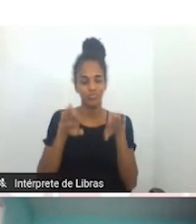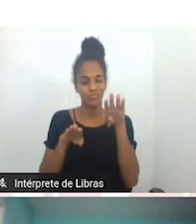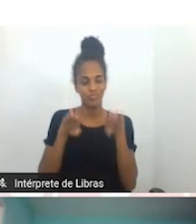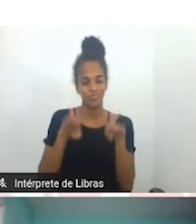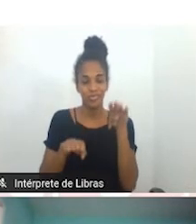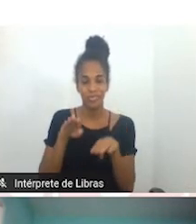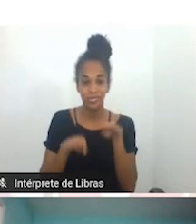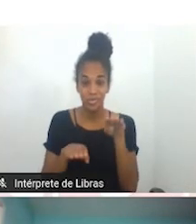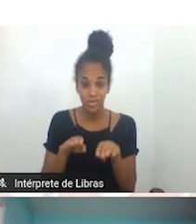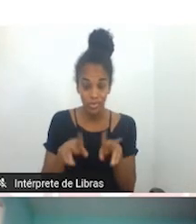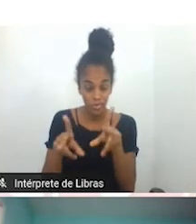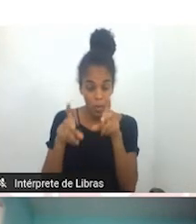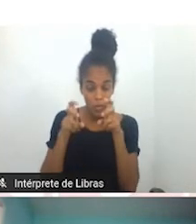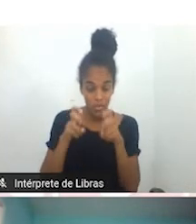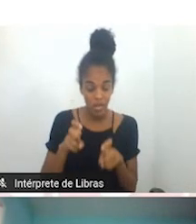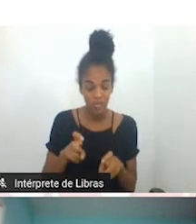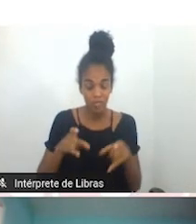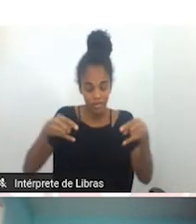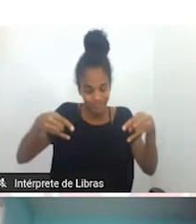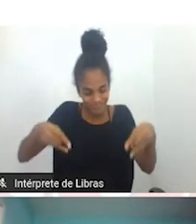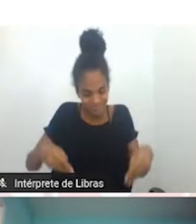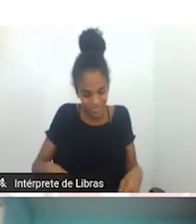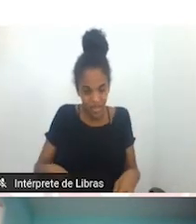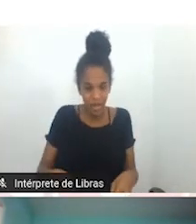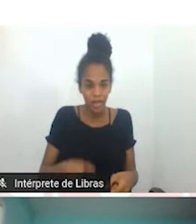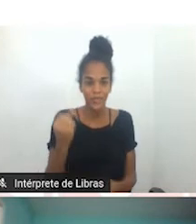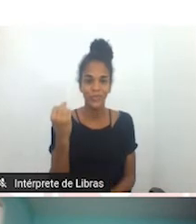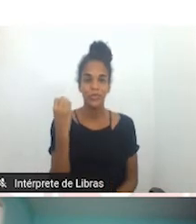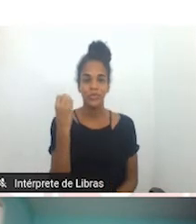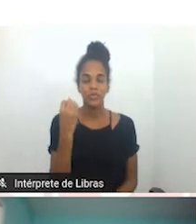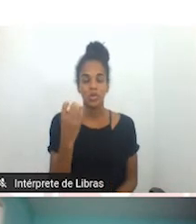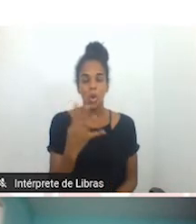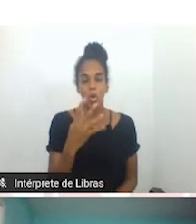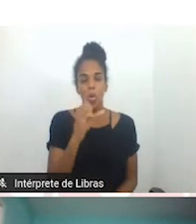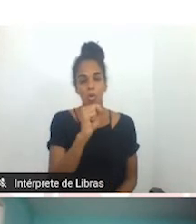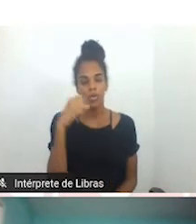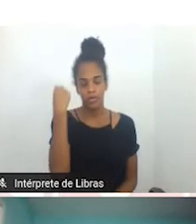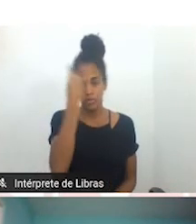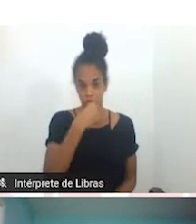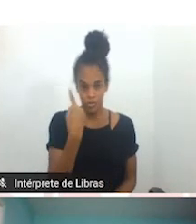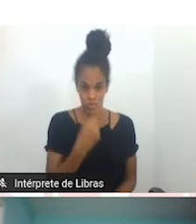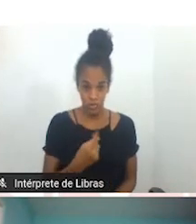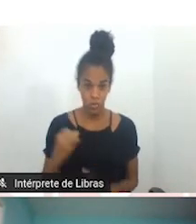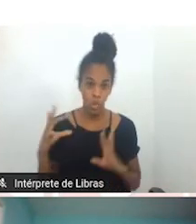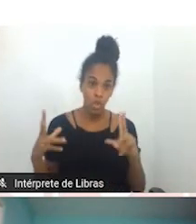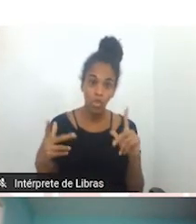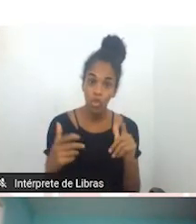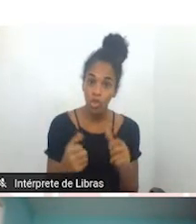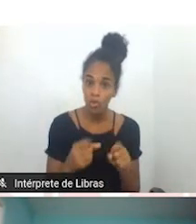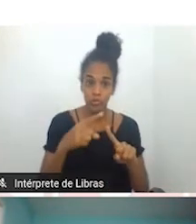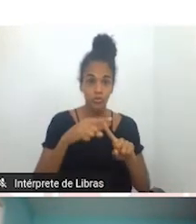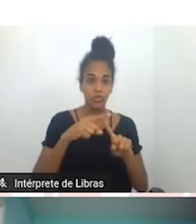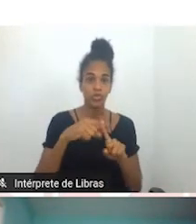Os imunocomprometidos, aí está listado, entre parênteses, todos os tipos de imunocomprometidos que a gente está considerando